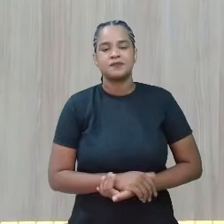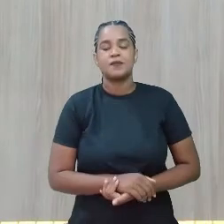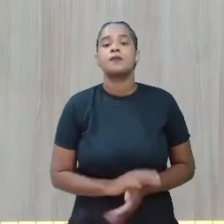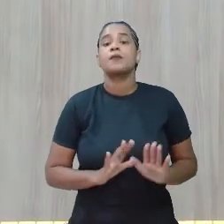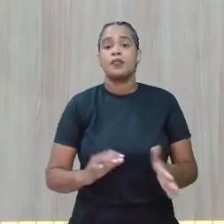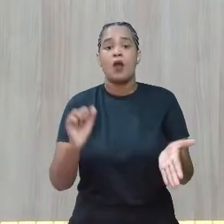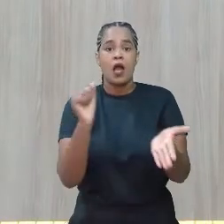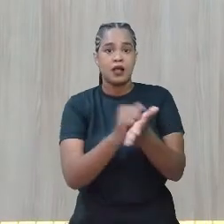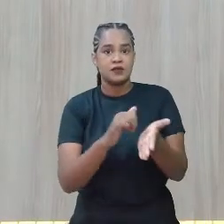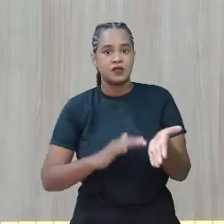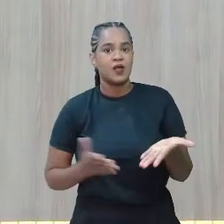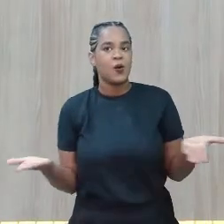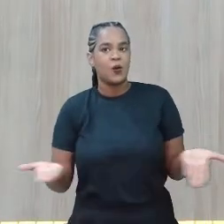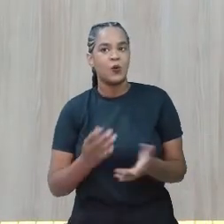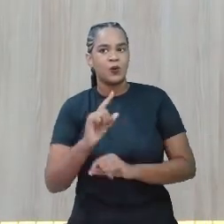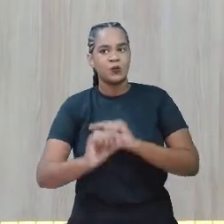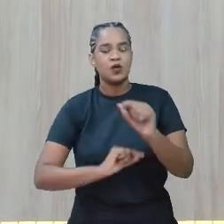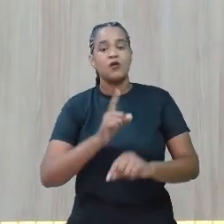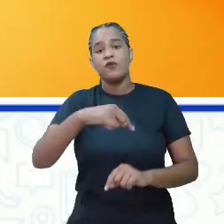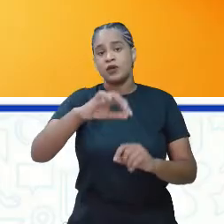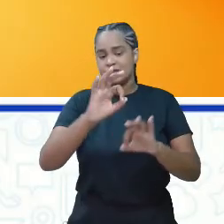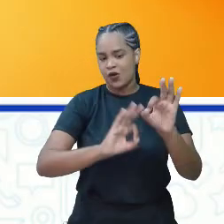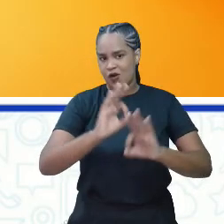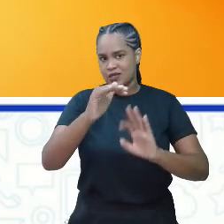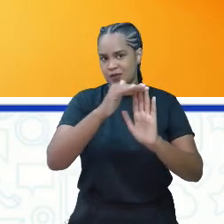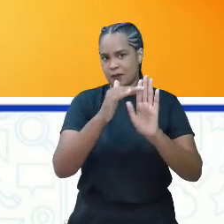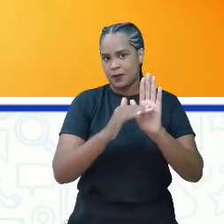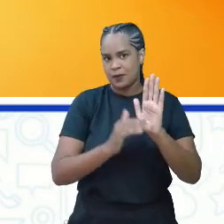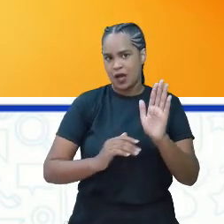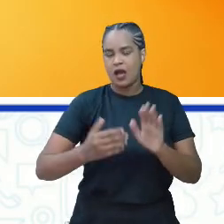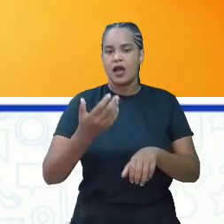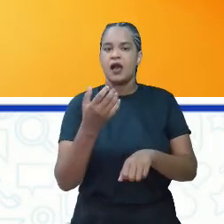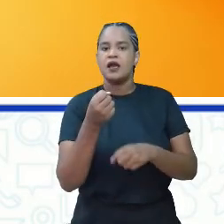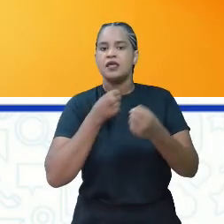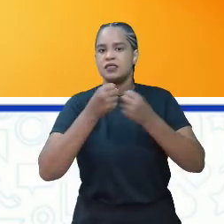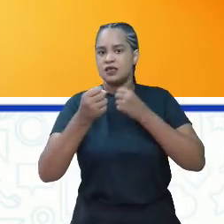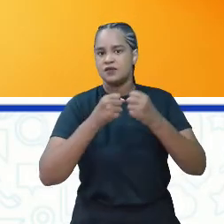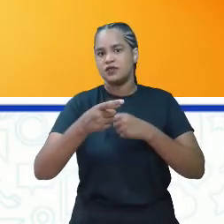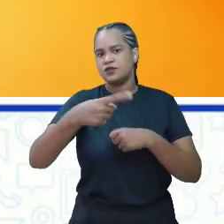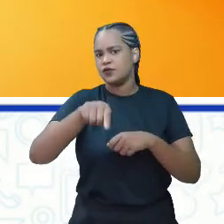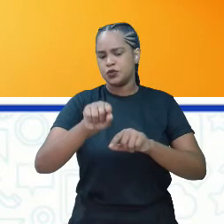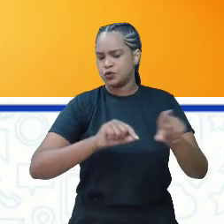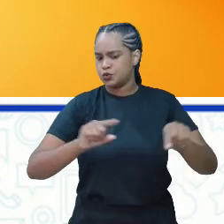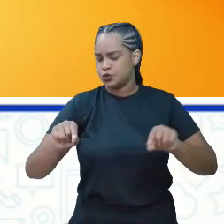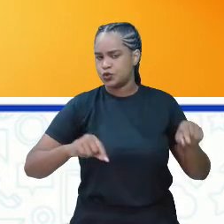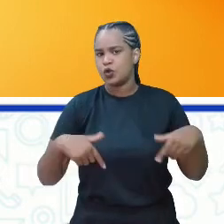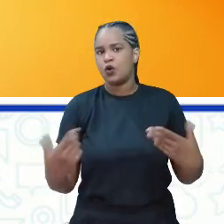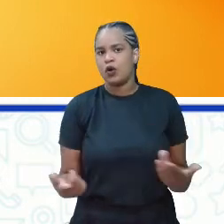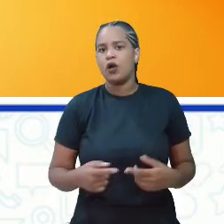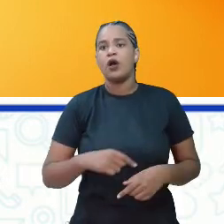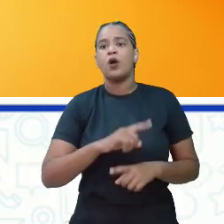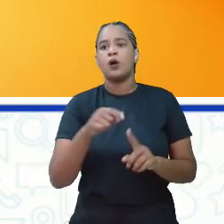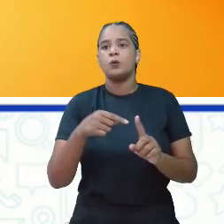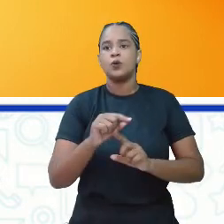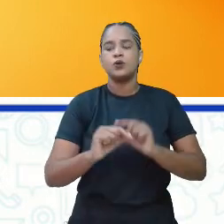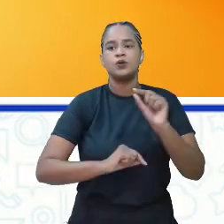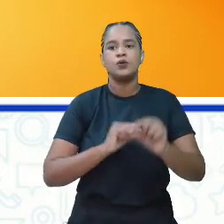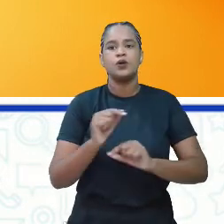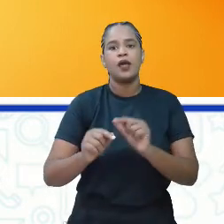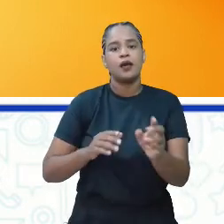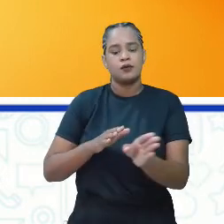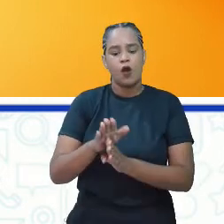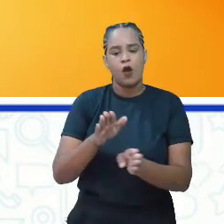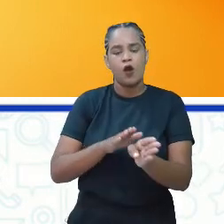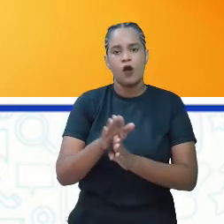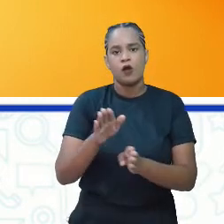a atividade de hoje é essa: organizar uma entrevista com alguém que você escolher, seguindo as orientações que